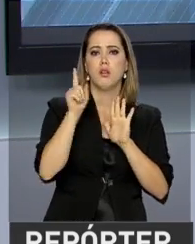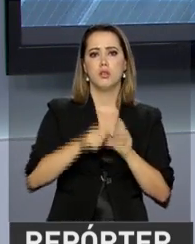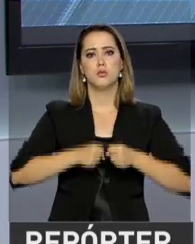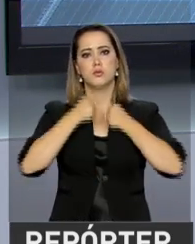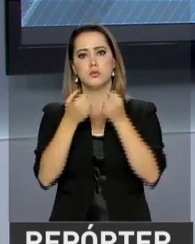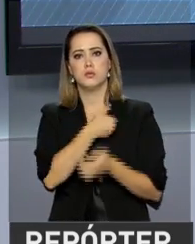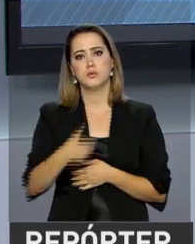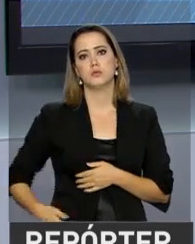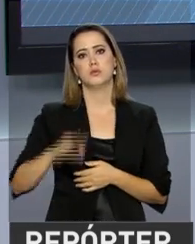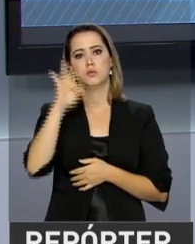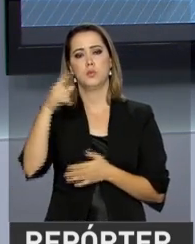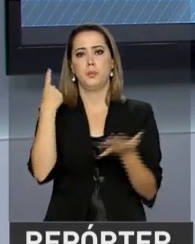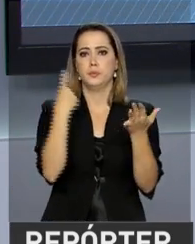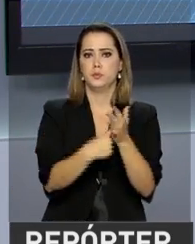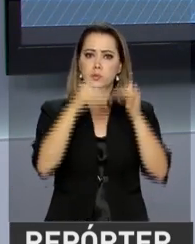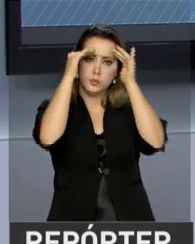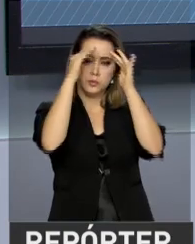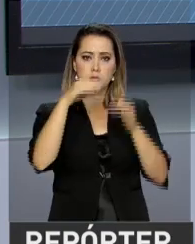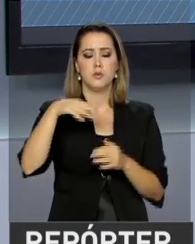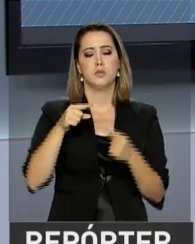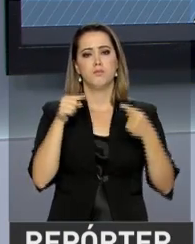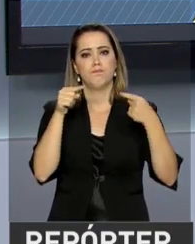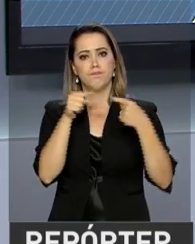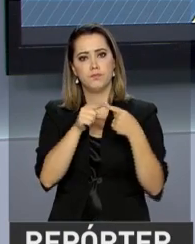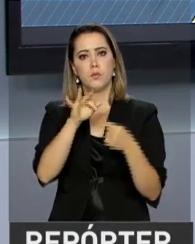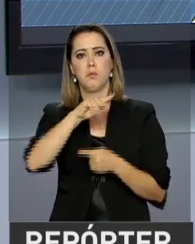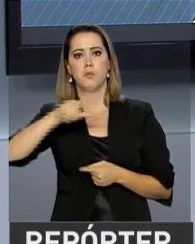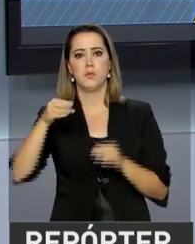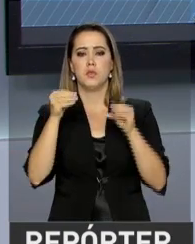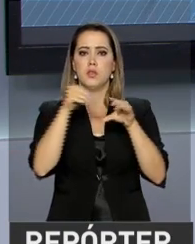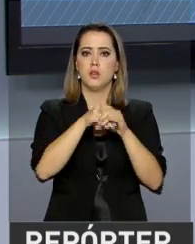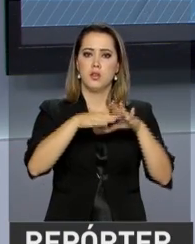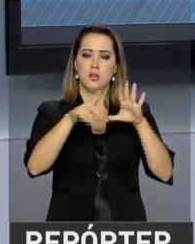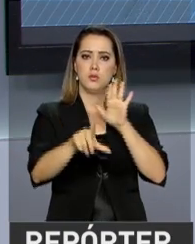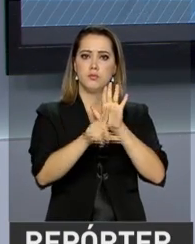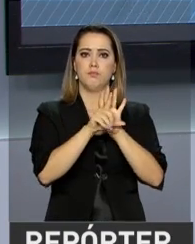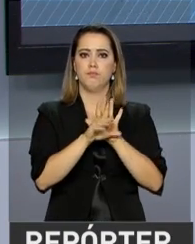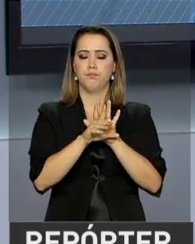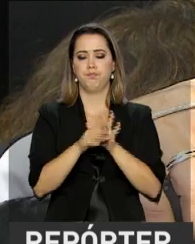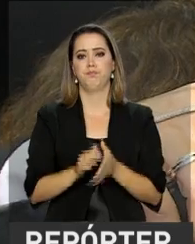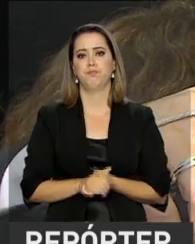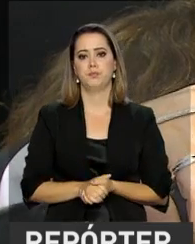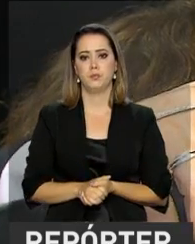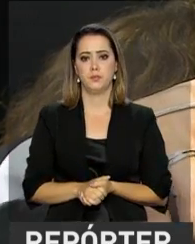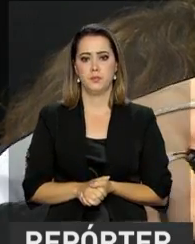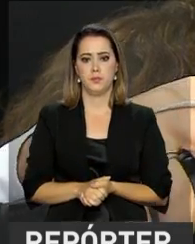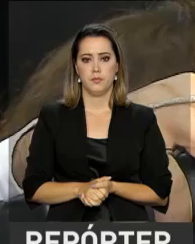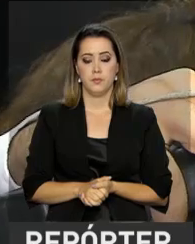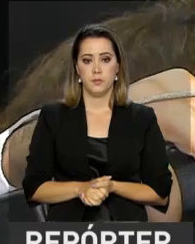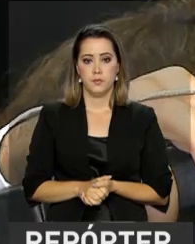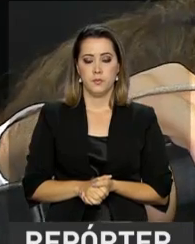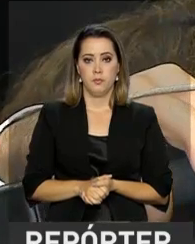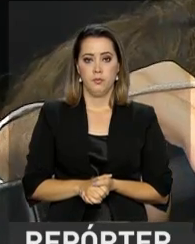dos esforços do Governo Federal para cumprimento da Meta fiscal dentro da lei de teto de gastos